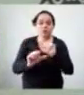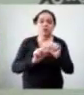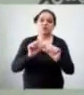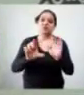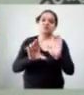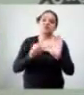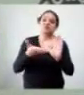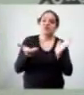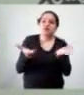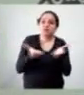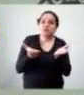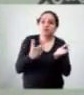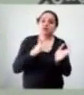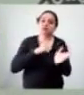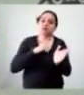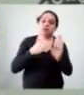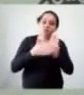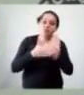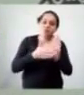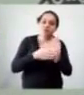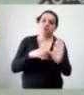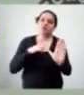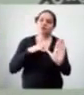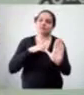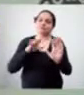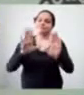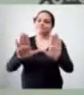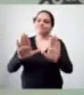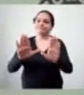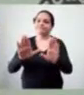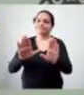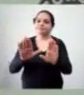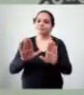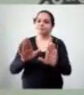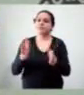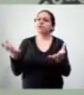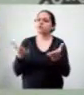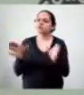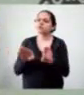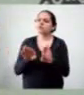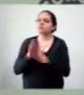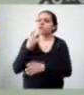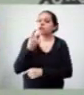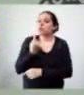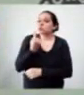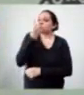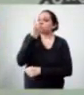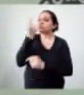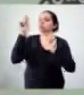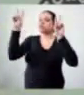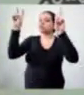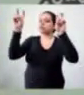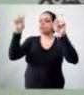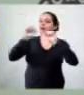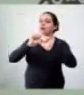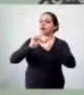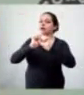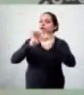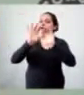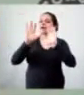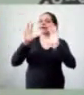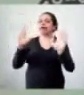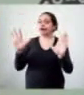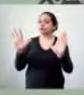agora proposta a alteração. Eu gostaria de abordar um tema que me parece muito claro e que